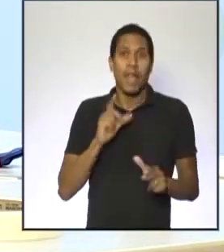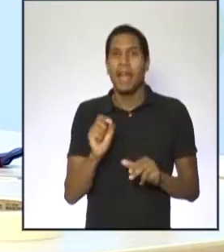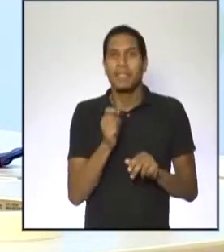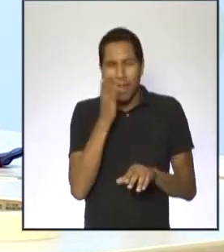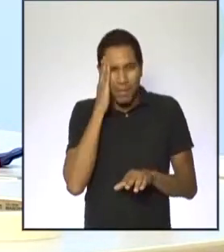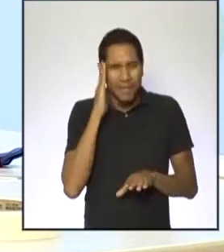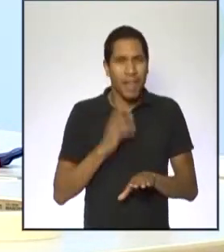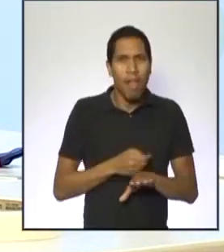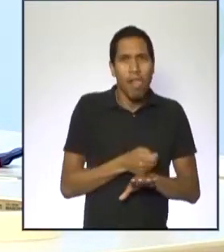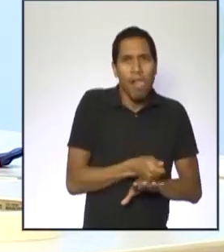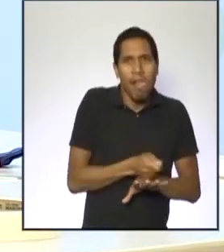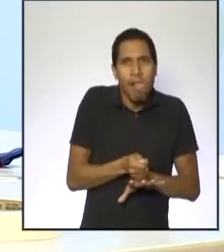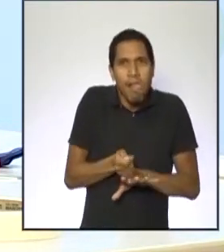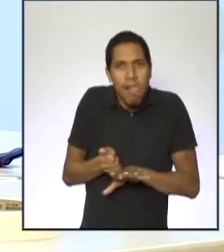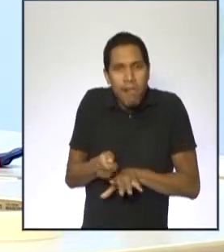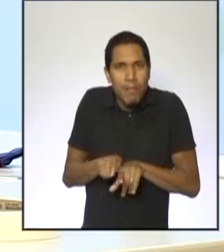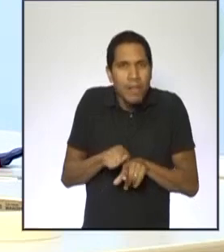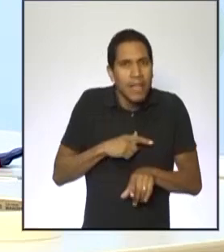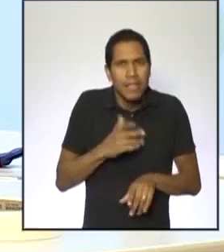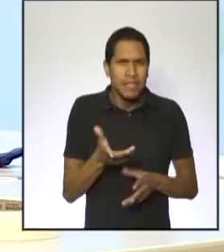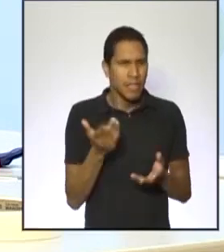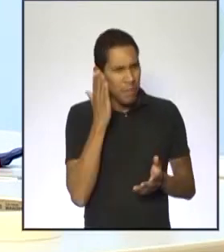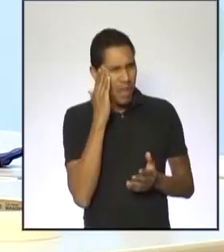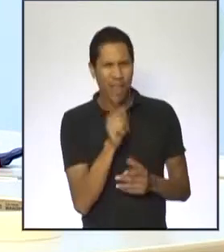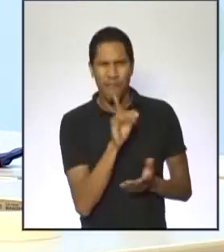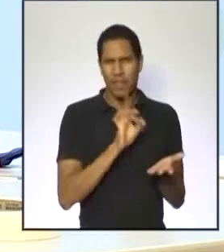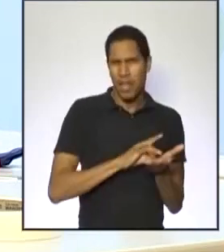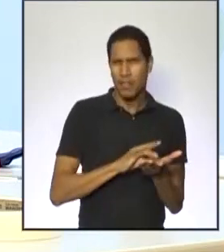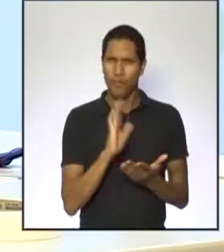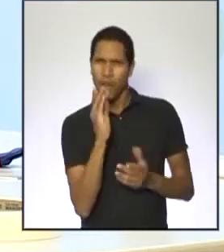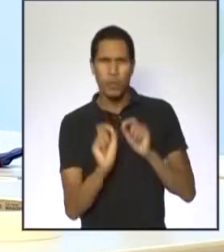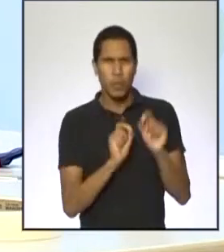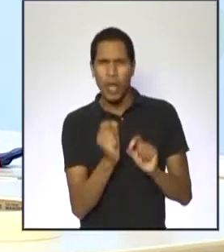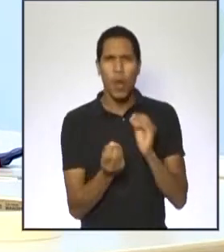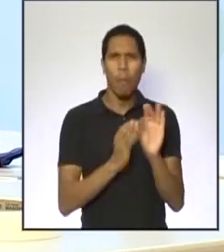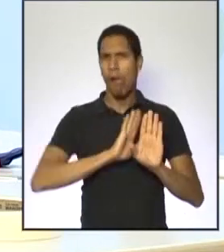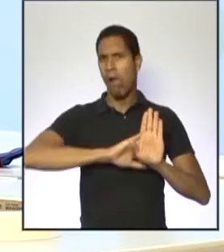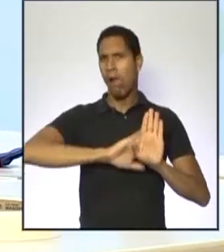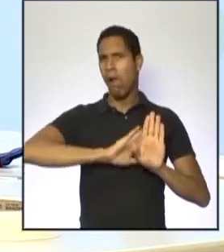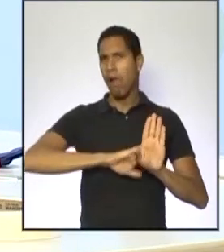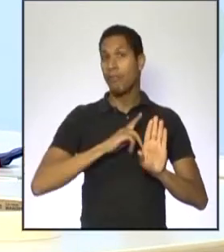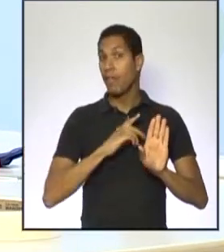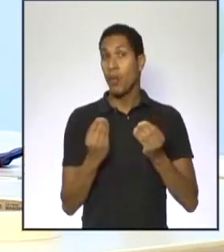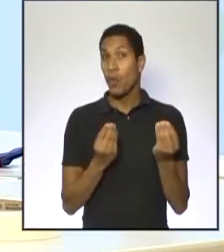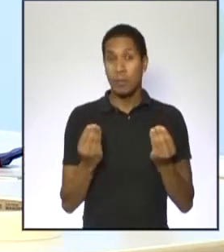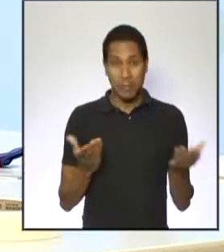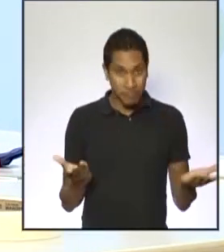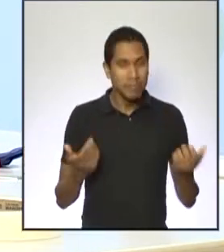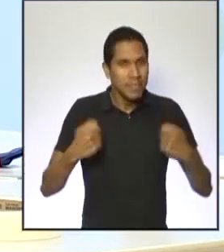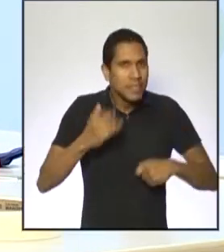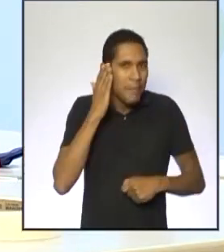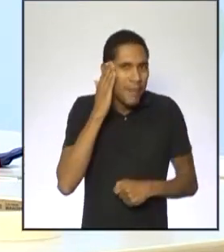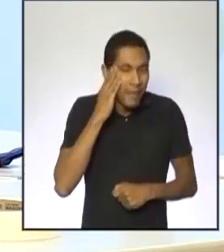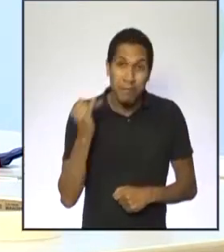de programação, de robótica, que a gente compreenda o que tem por detrás dos dados.